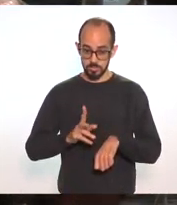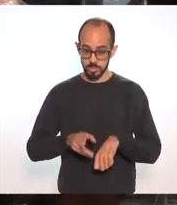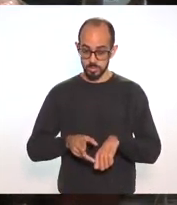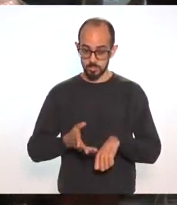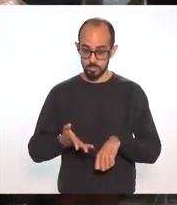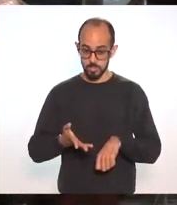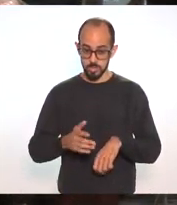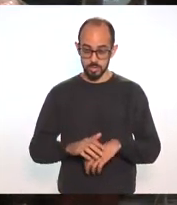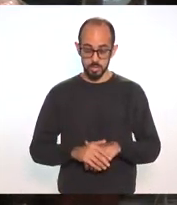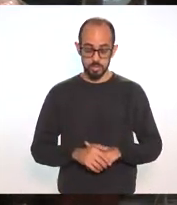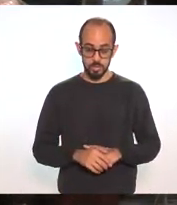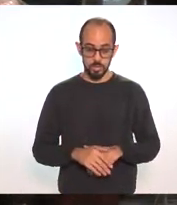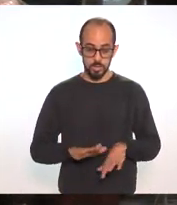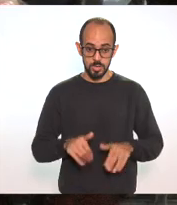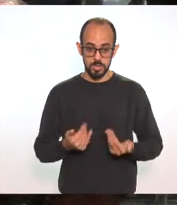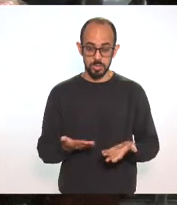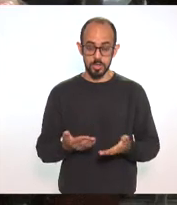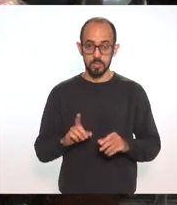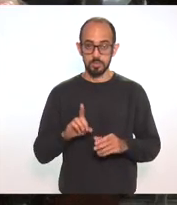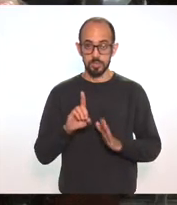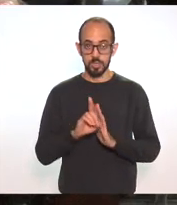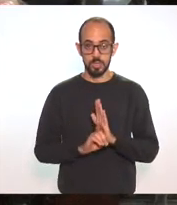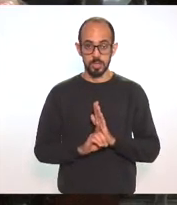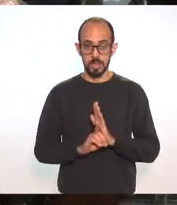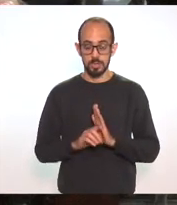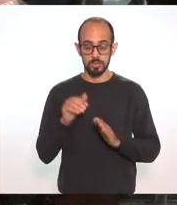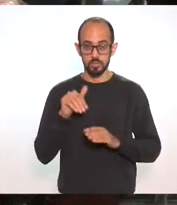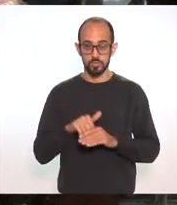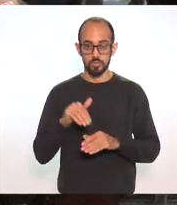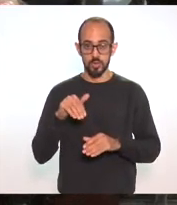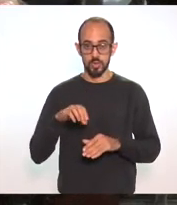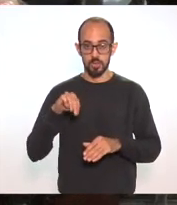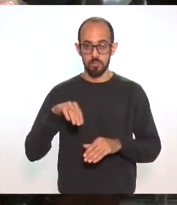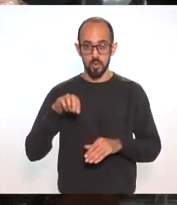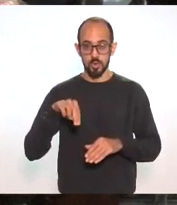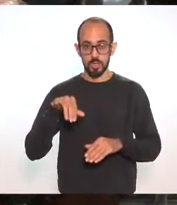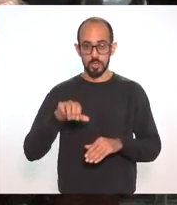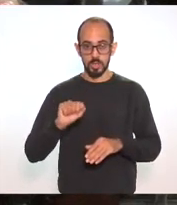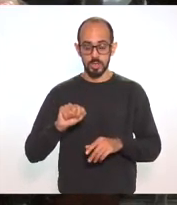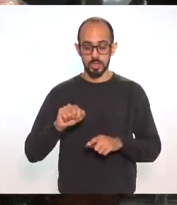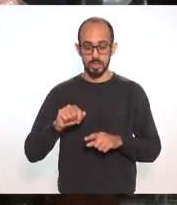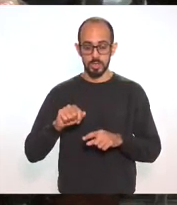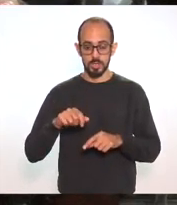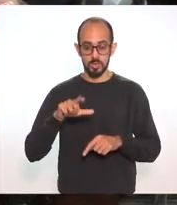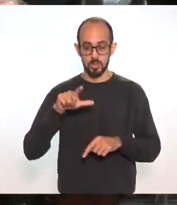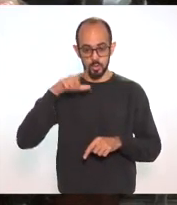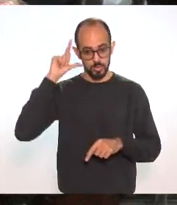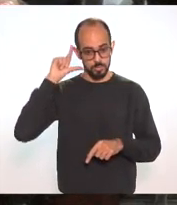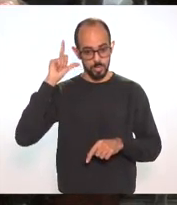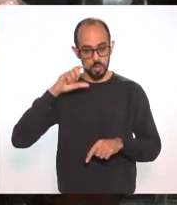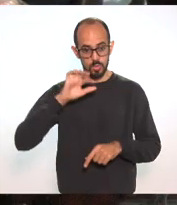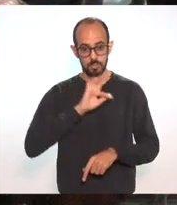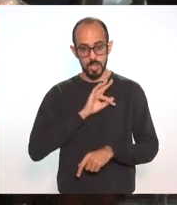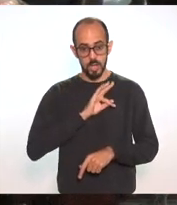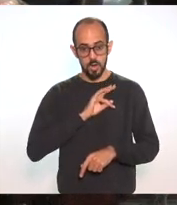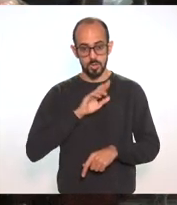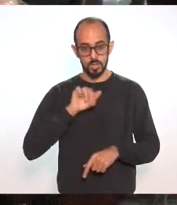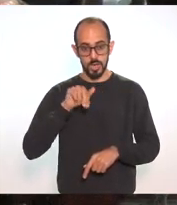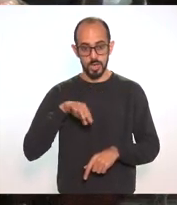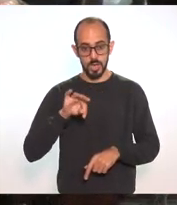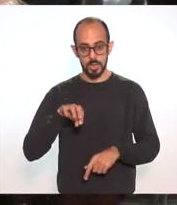Então vamos à declaração de voto da autora, deputada Mônica, seguida Luiz Paulo, Valdeque, Marta Rocha e Renata. Deputada